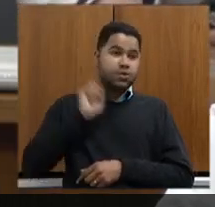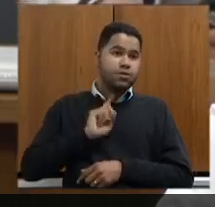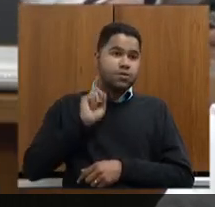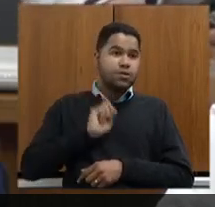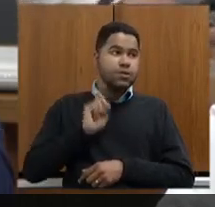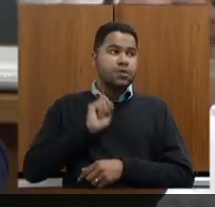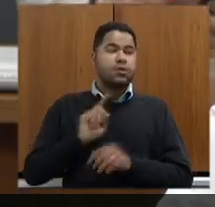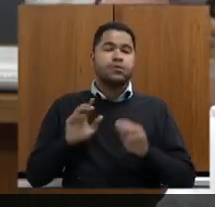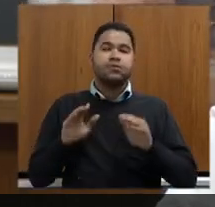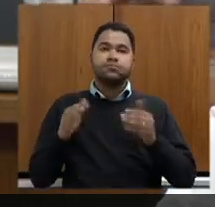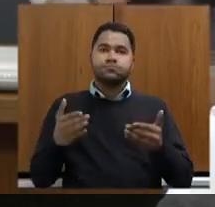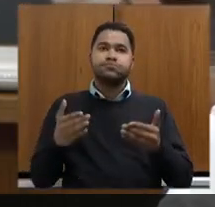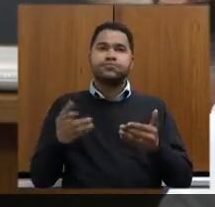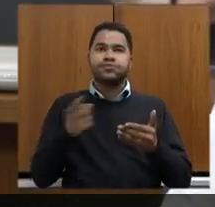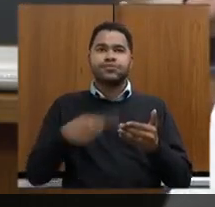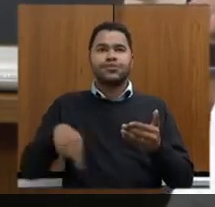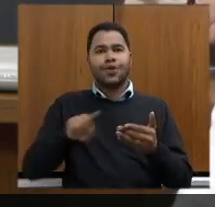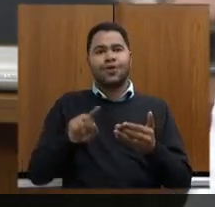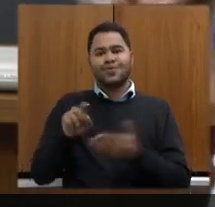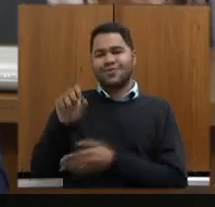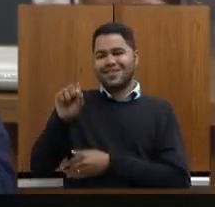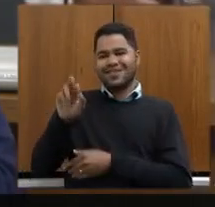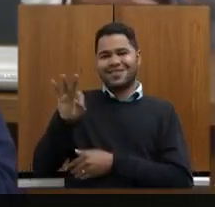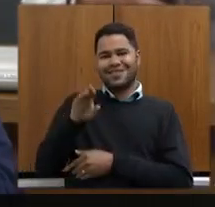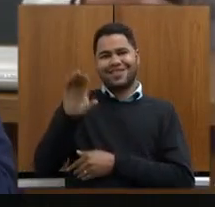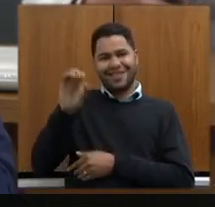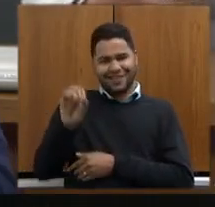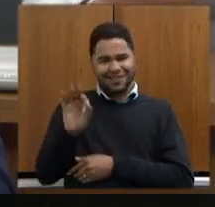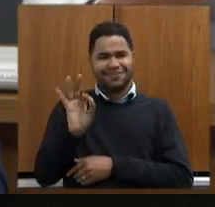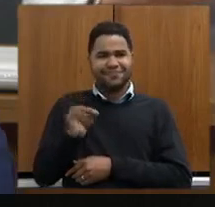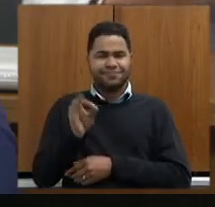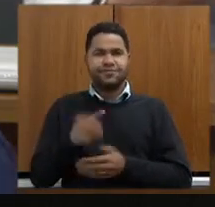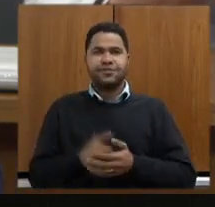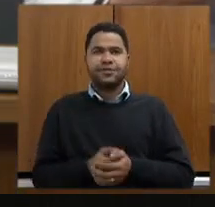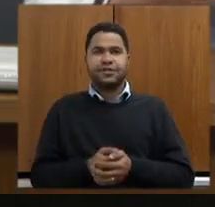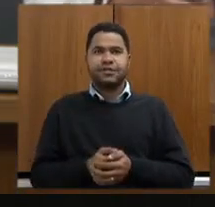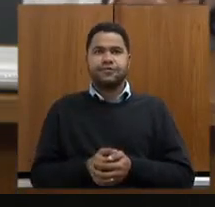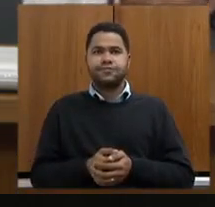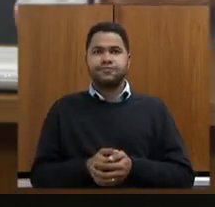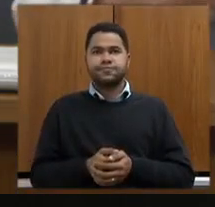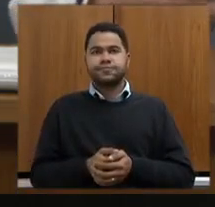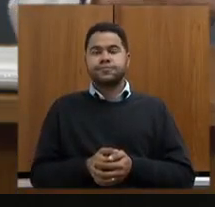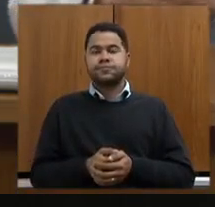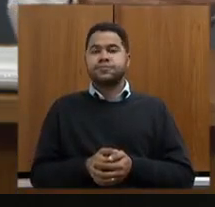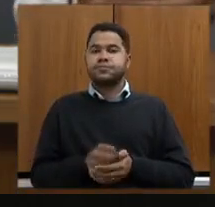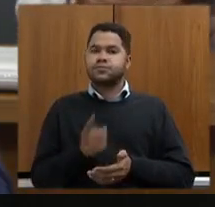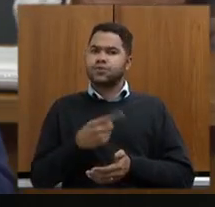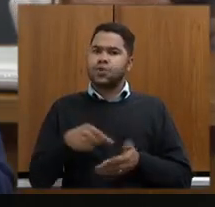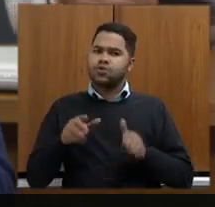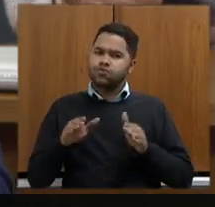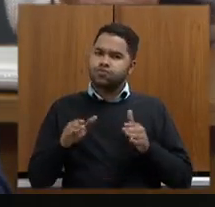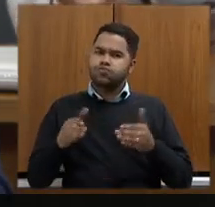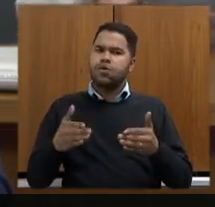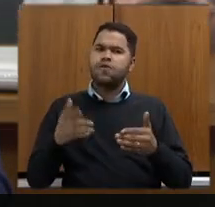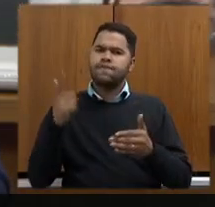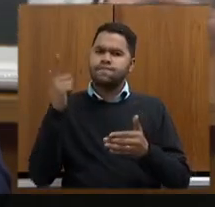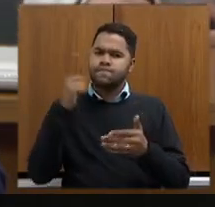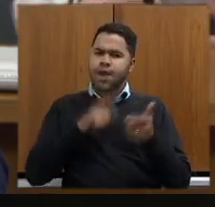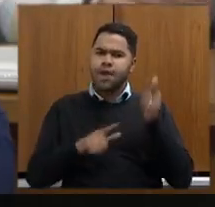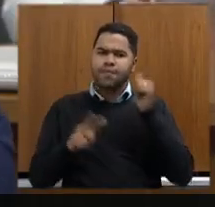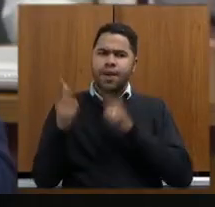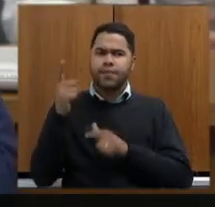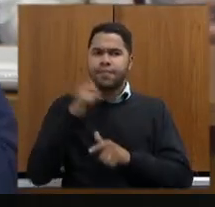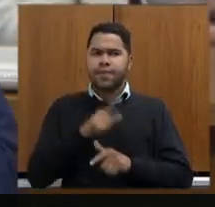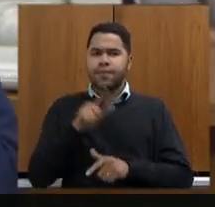aguerrido na defesa do nosso sertão né Deputado né que tenho certeza que logramos muitas vitórias ao longo